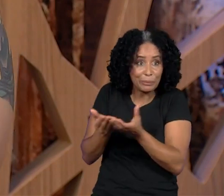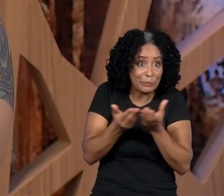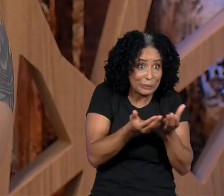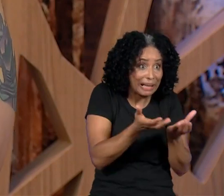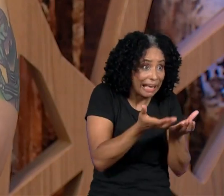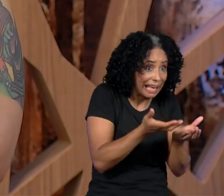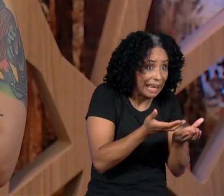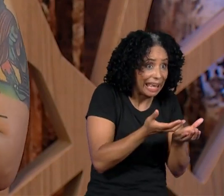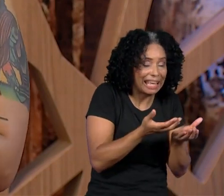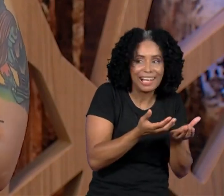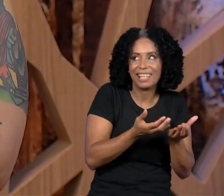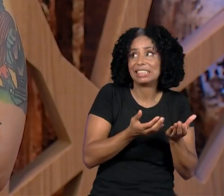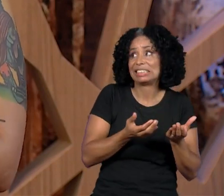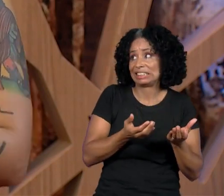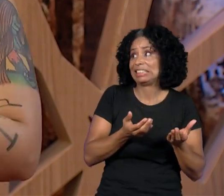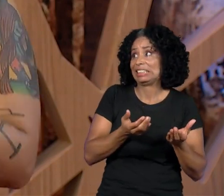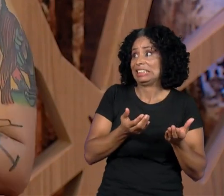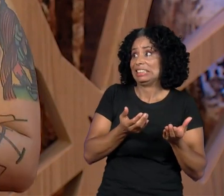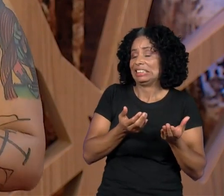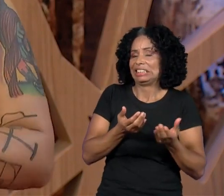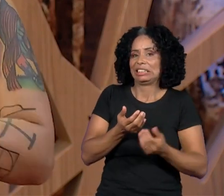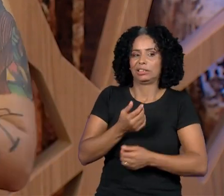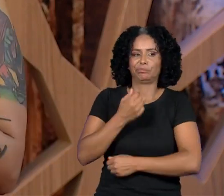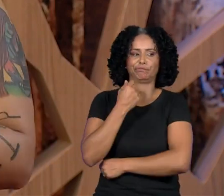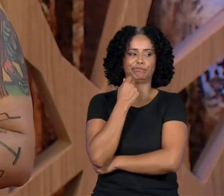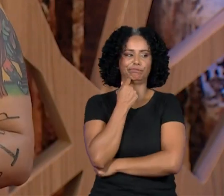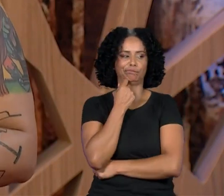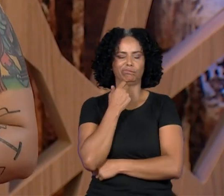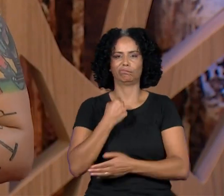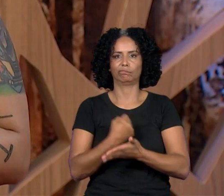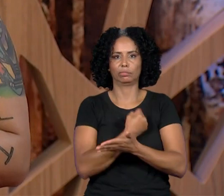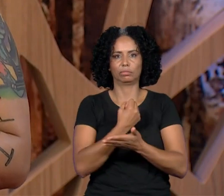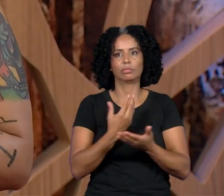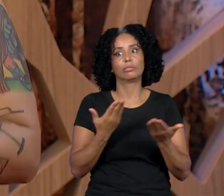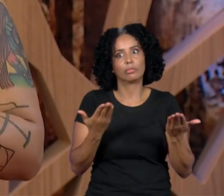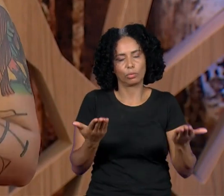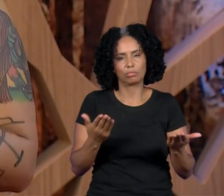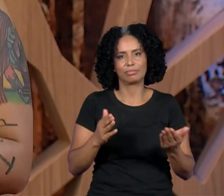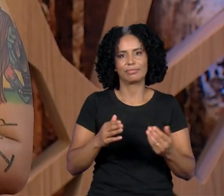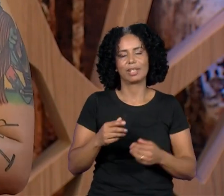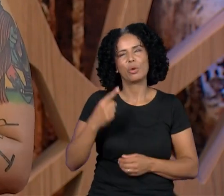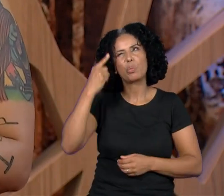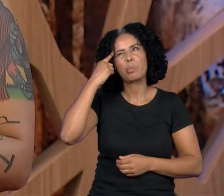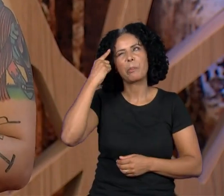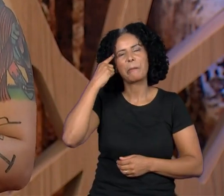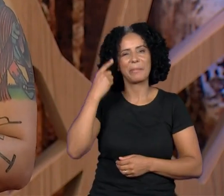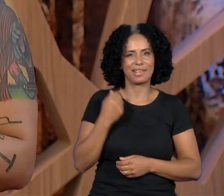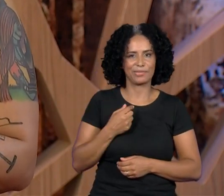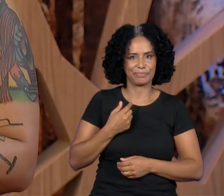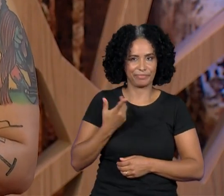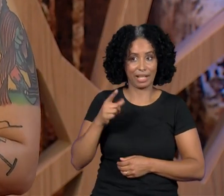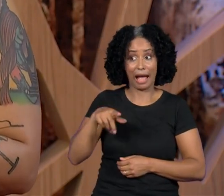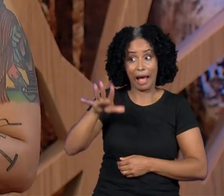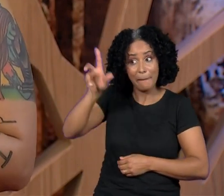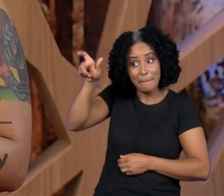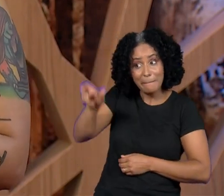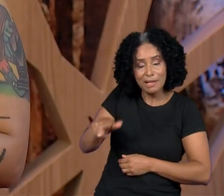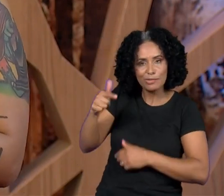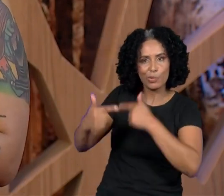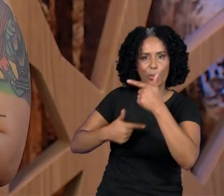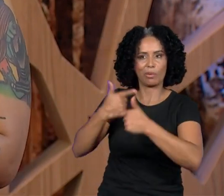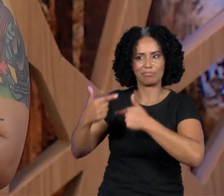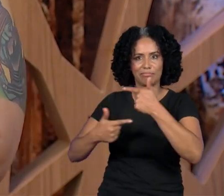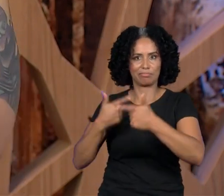no dia em que a pessoa fala assim, ai meu Deus, eu estou preparando a casa para te receber, eu já fiz uma comida pra gente. E aí